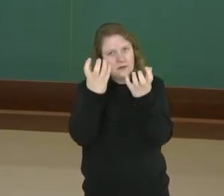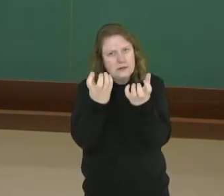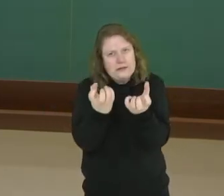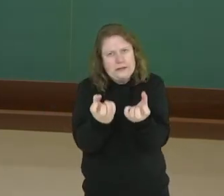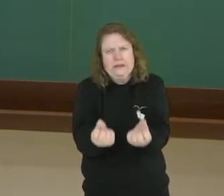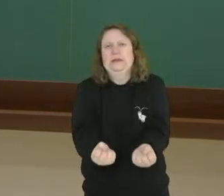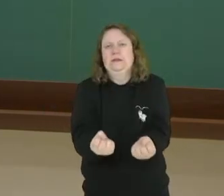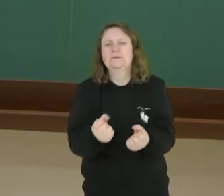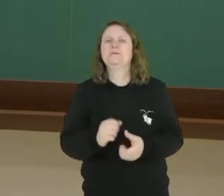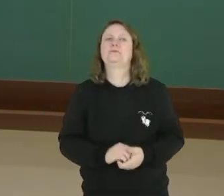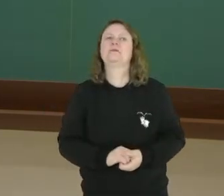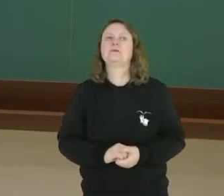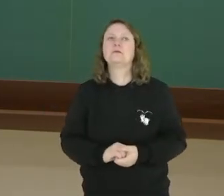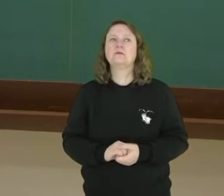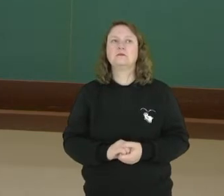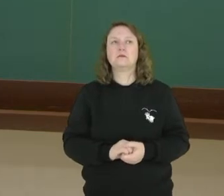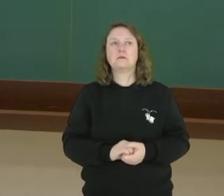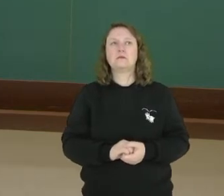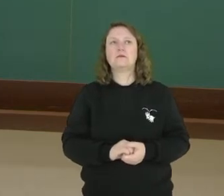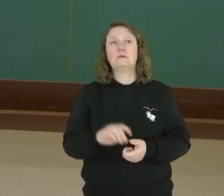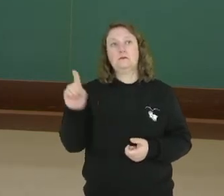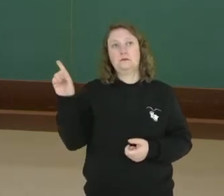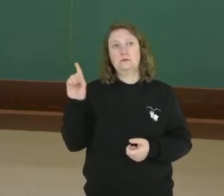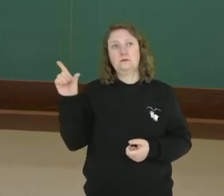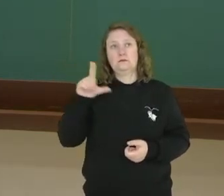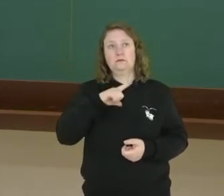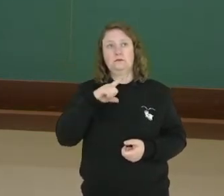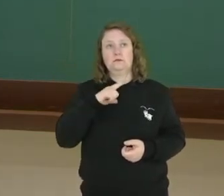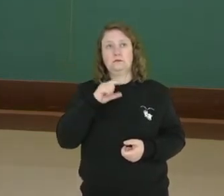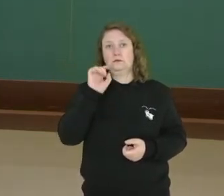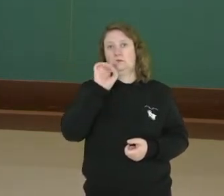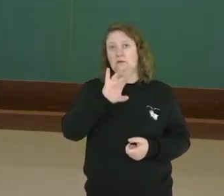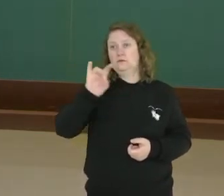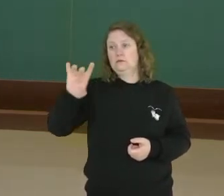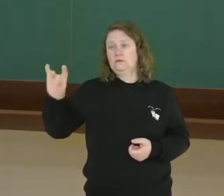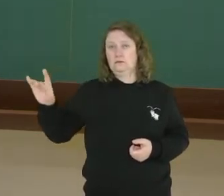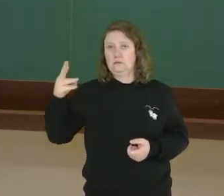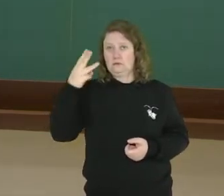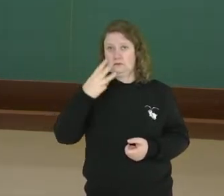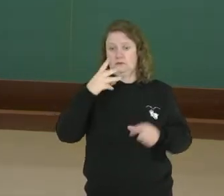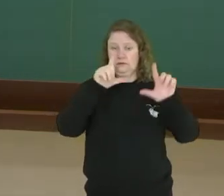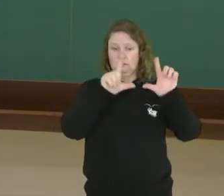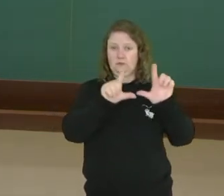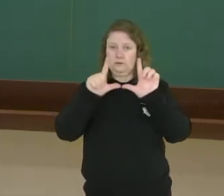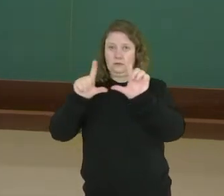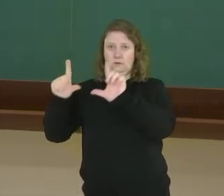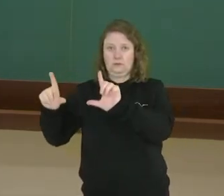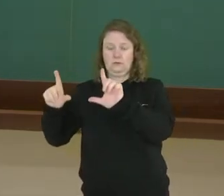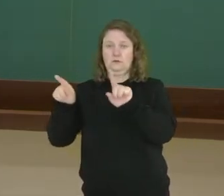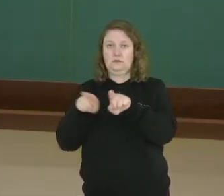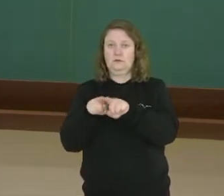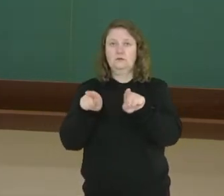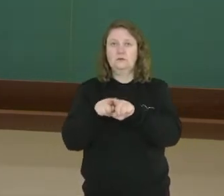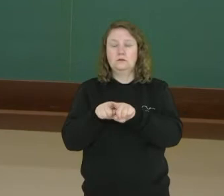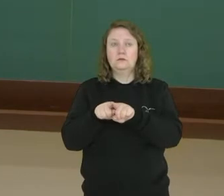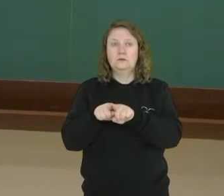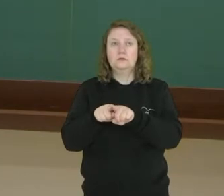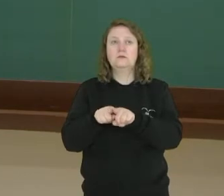Os lacertílios, olha aqui, ó. Nós temos aqui três imagens, nós vamos falar dos lacertílios e dos